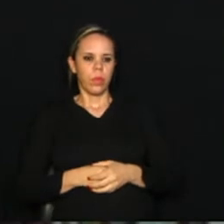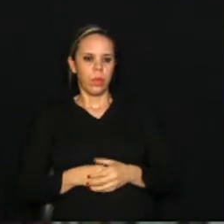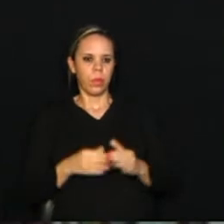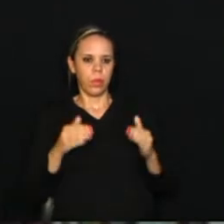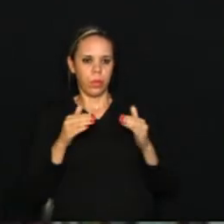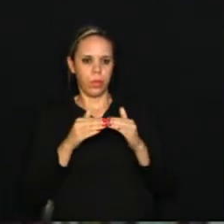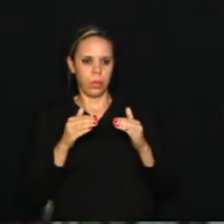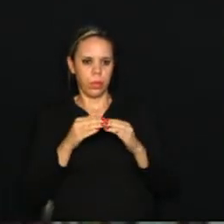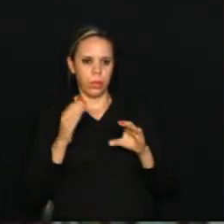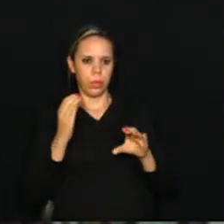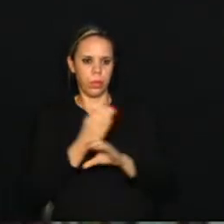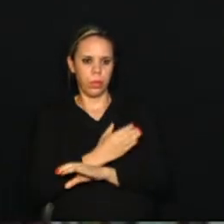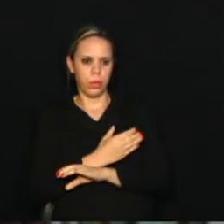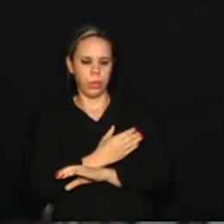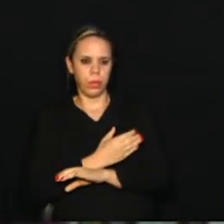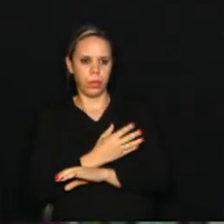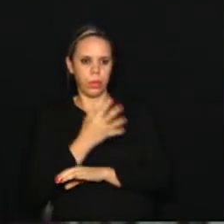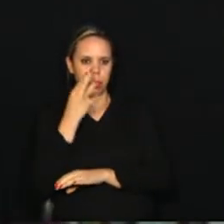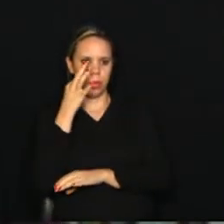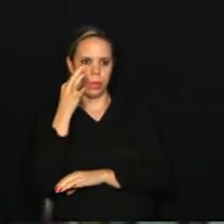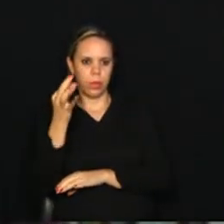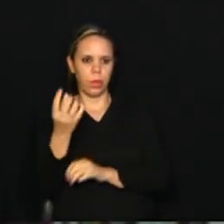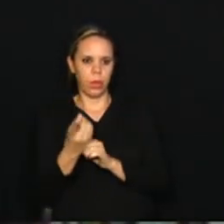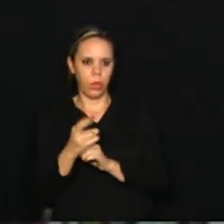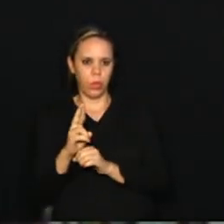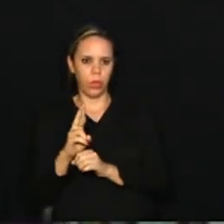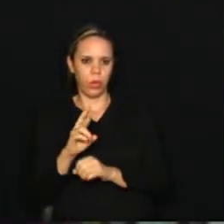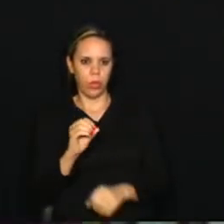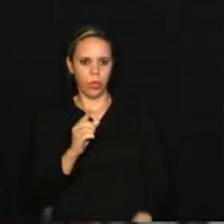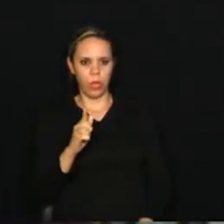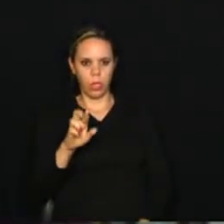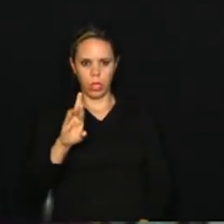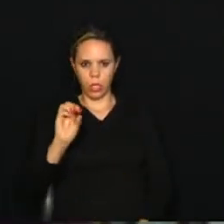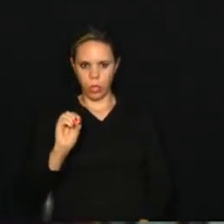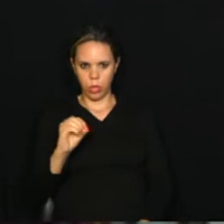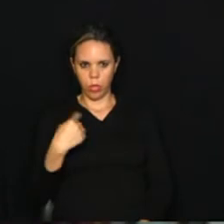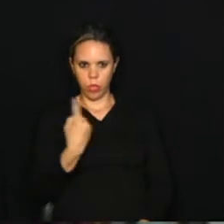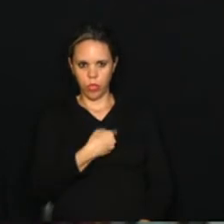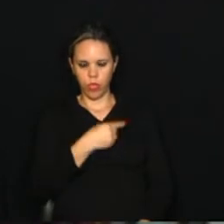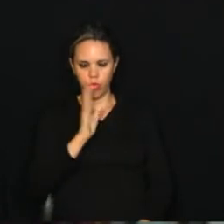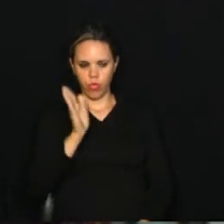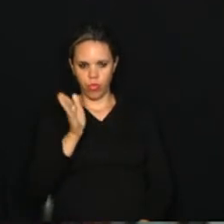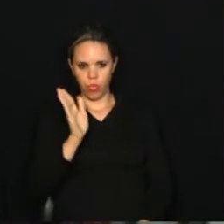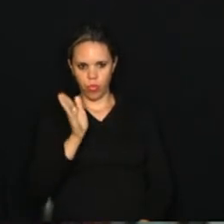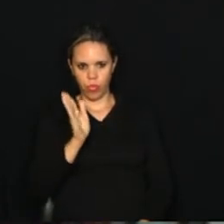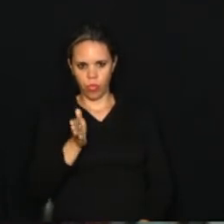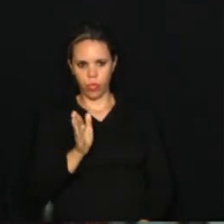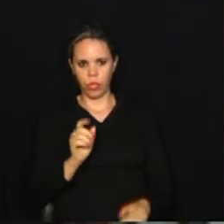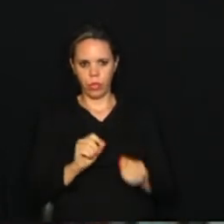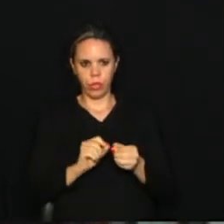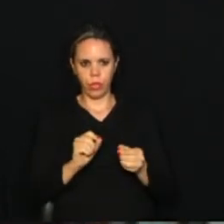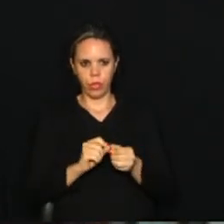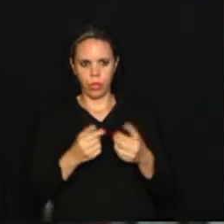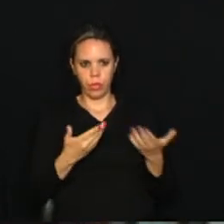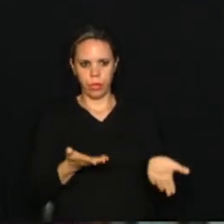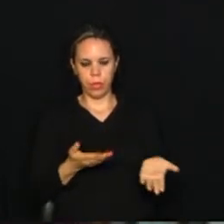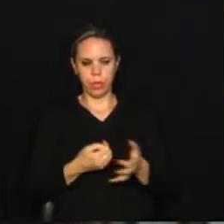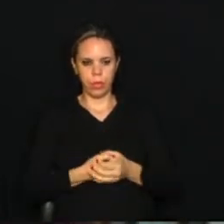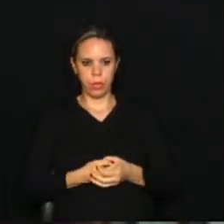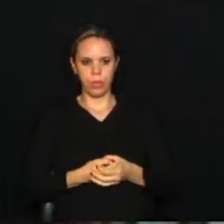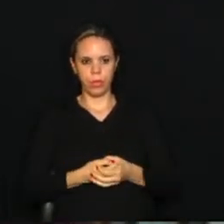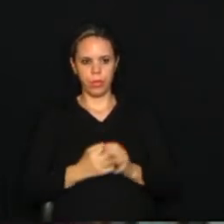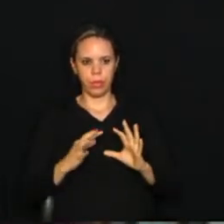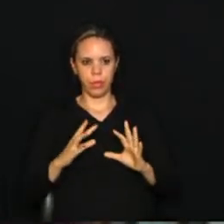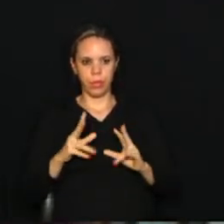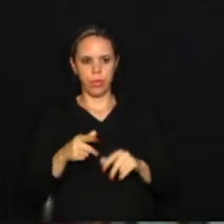Concordância total com a observação do Dr. Rodrigo, e nós já estamos fazendo isso.